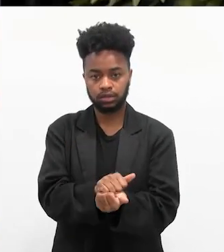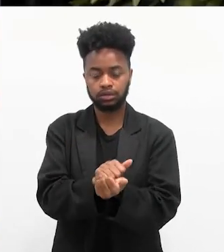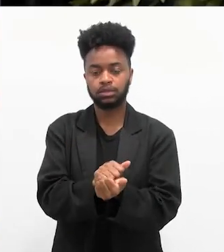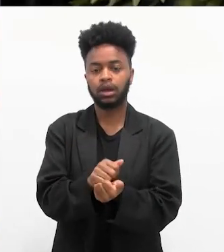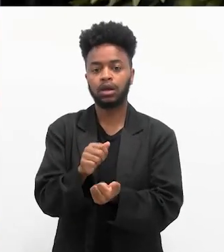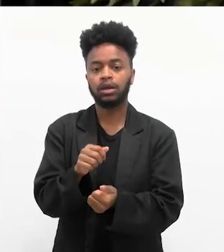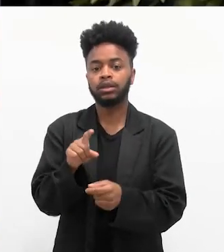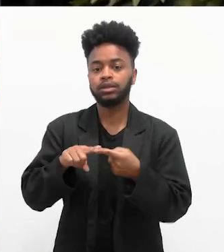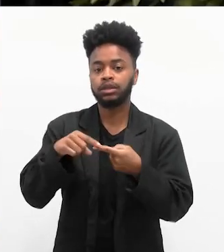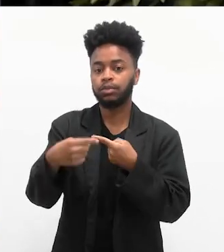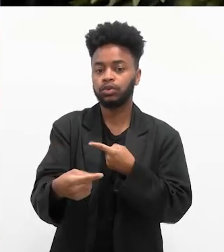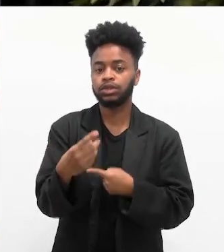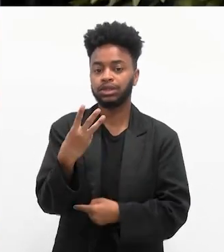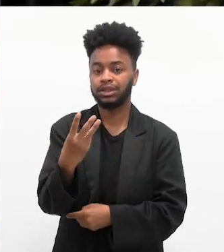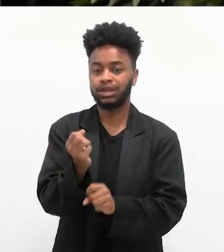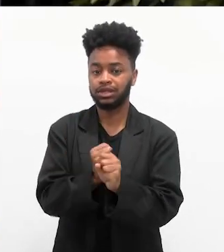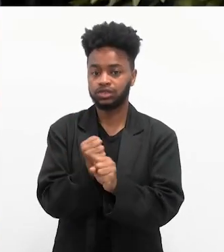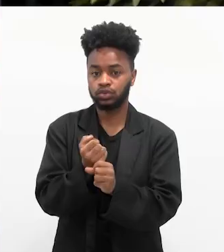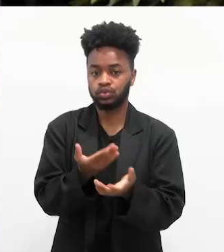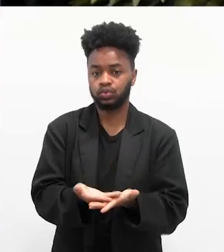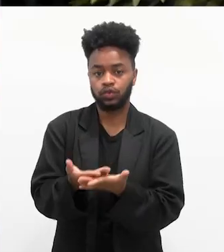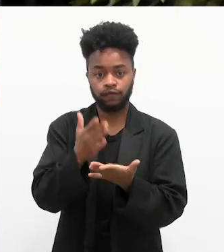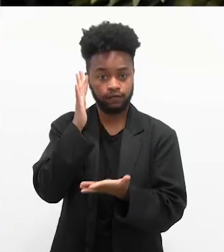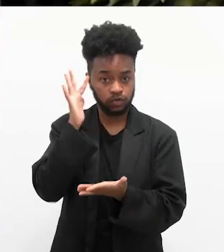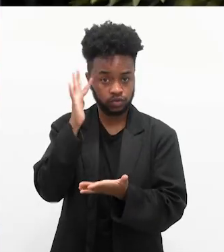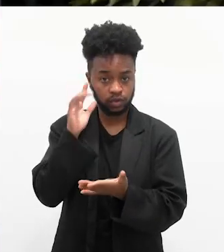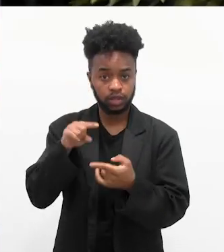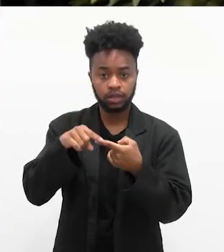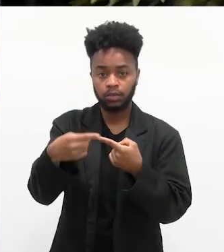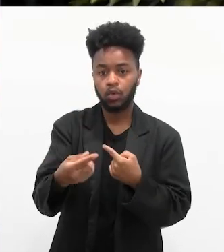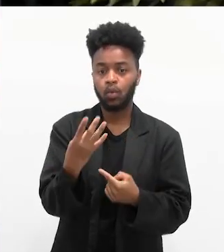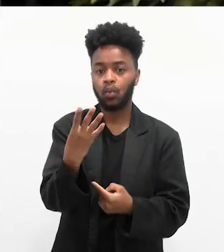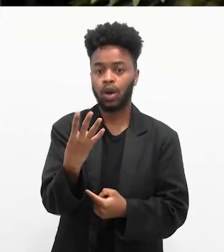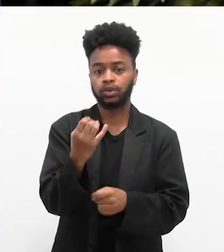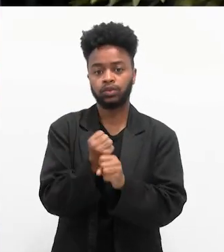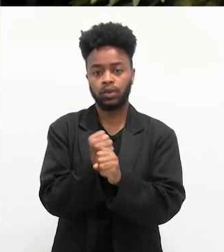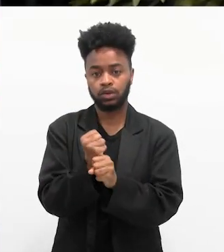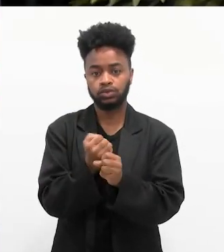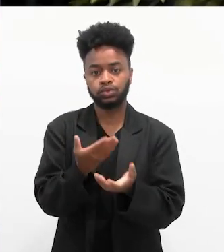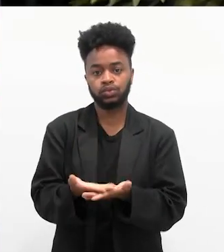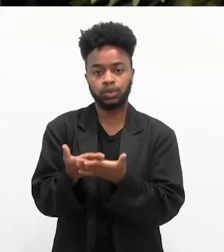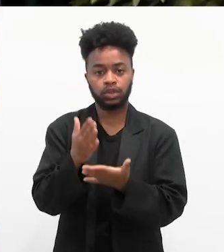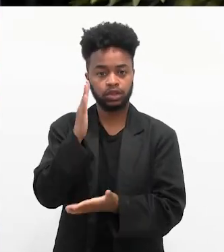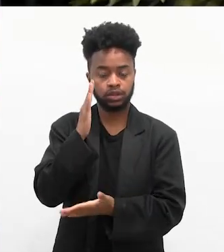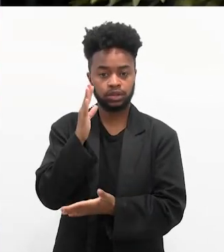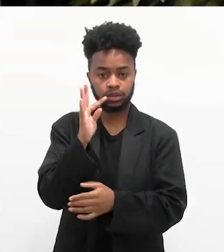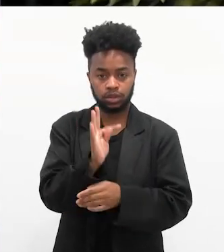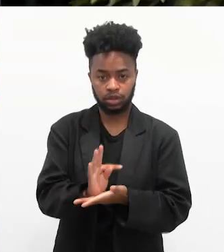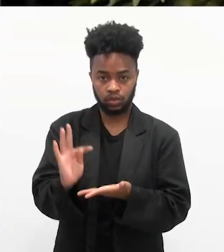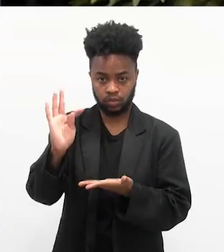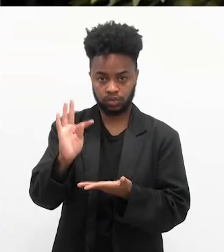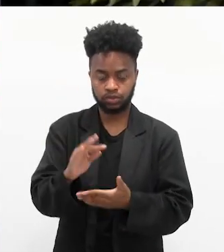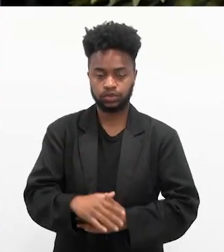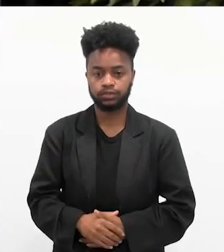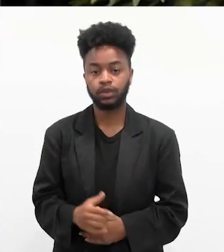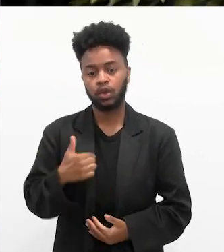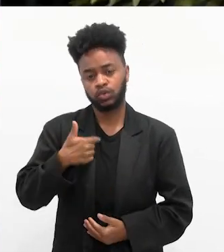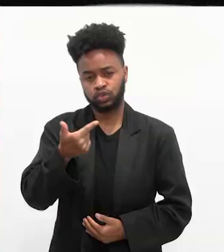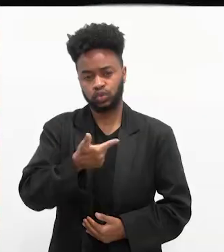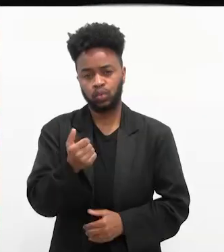que é o propedêutico. Depois temos 3 anos de filosofia e os 4 anos de teologia. Hoje eu estou no 2º ano de